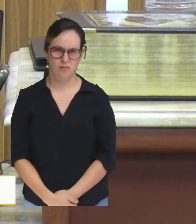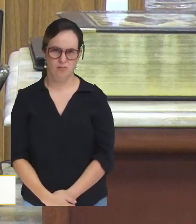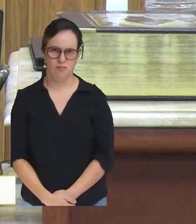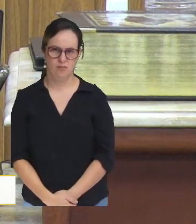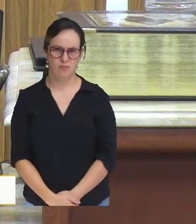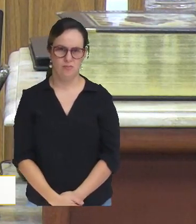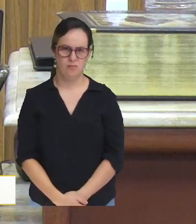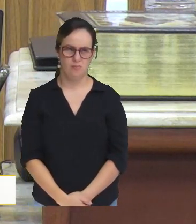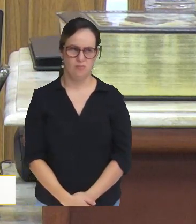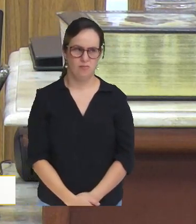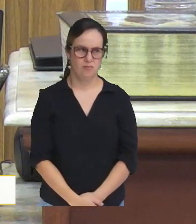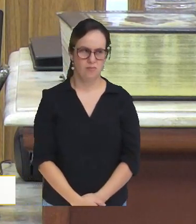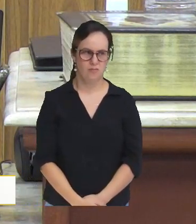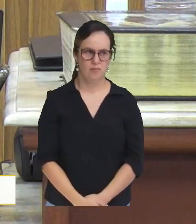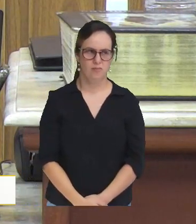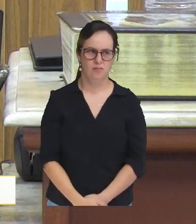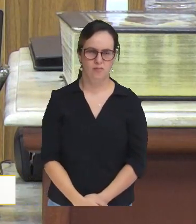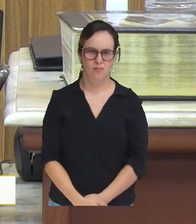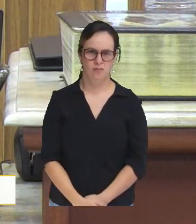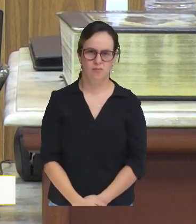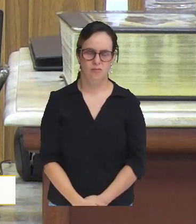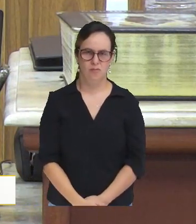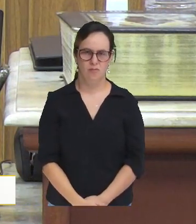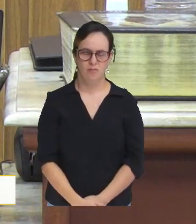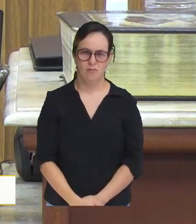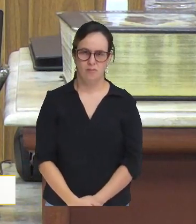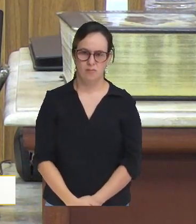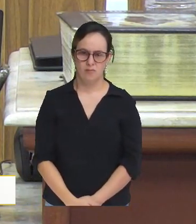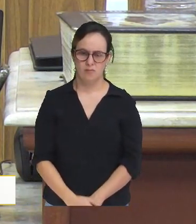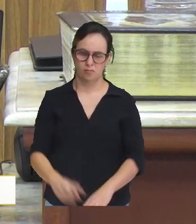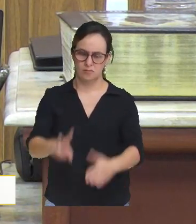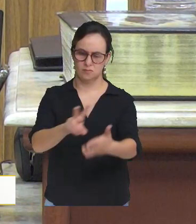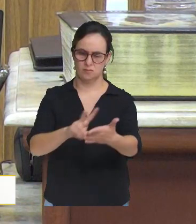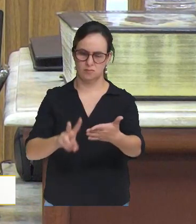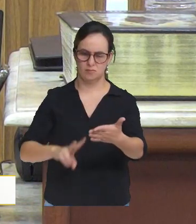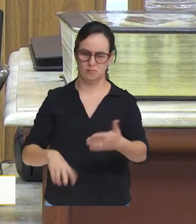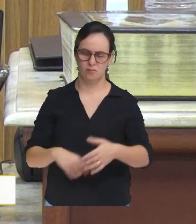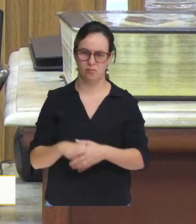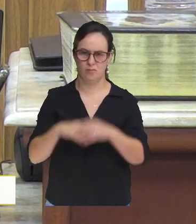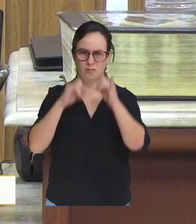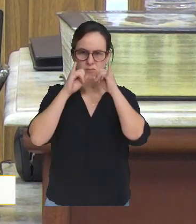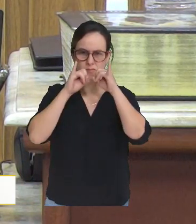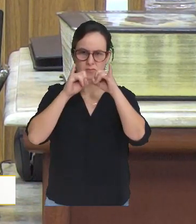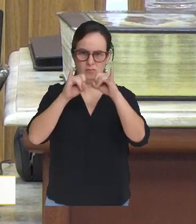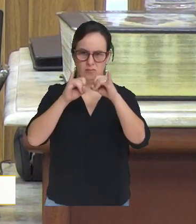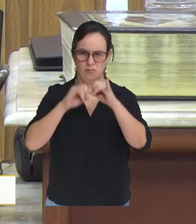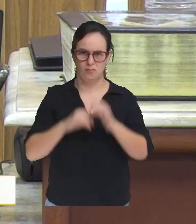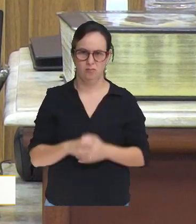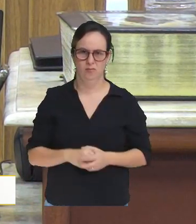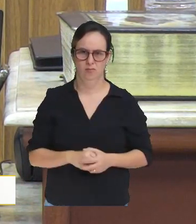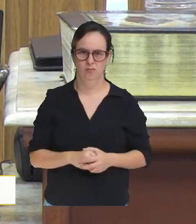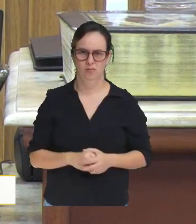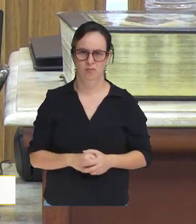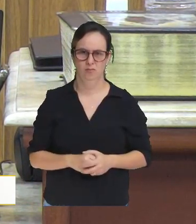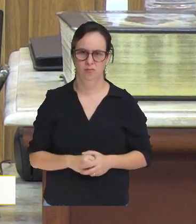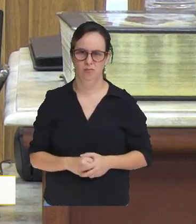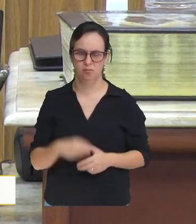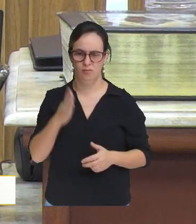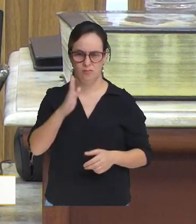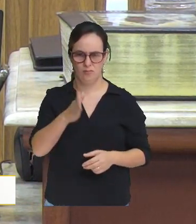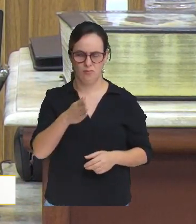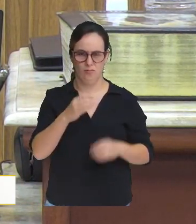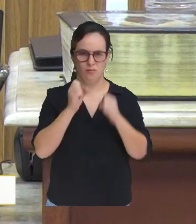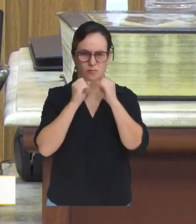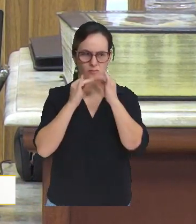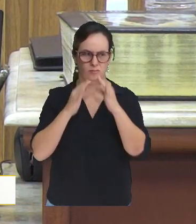Alexandre, o vereador Alexandre passou e também aquelas que o vereador Fernando Vieira também já, eu creio